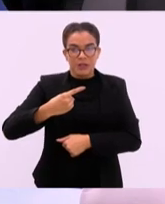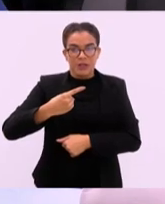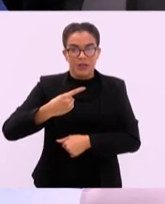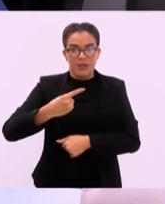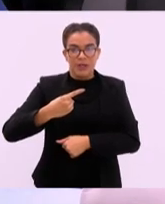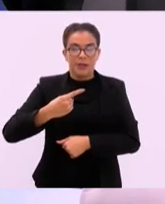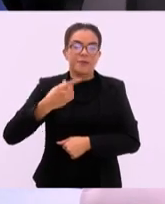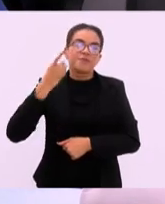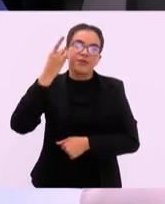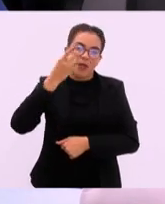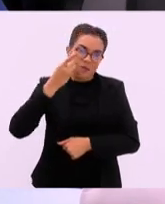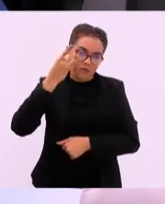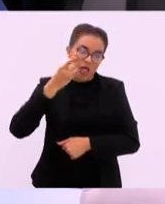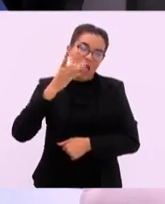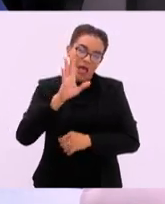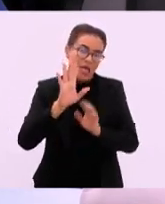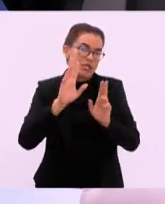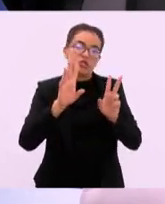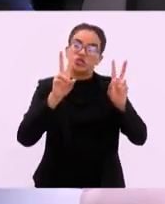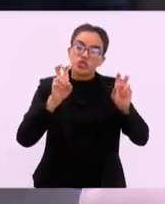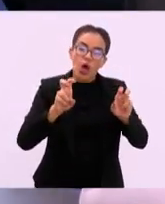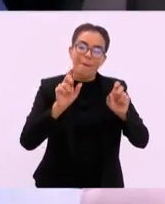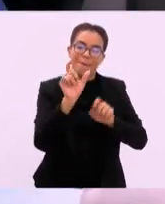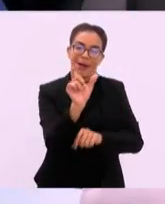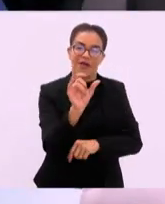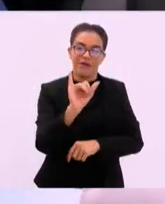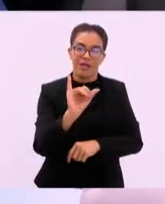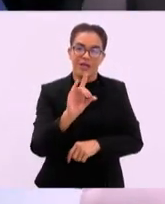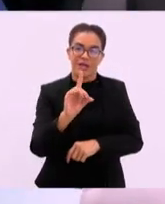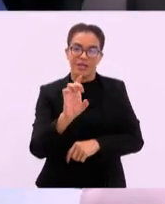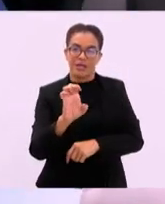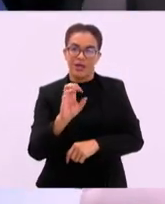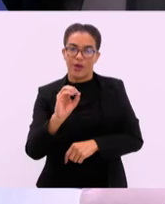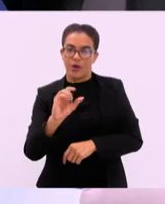Deputado Luiz Paulo. Tudo nesse sentido, né? Aonde está ideológico, fica político.